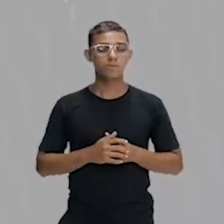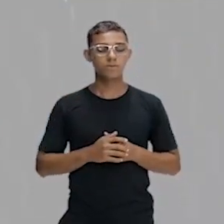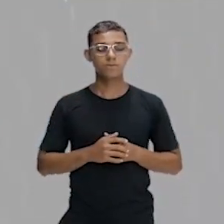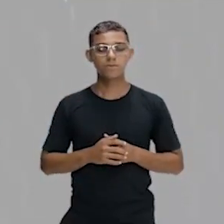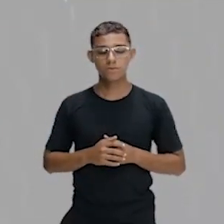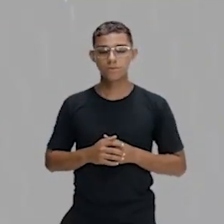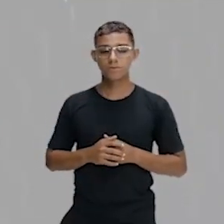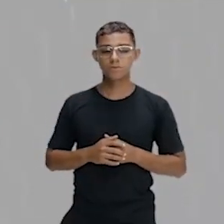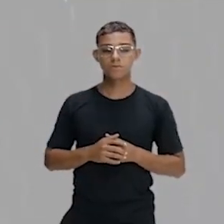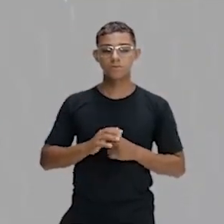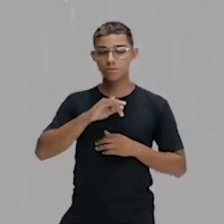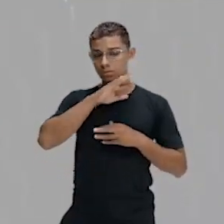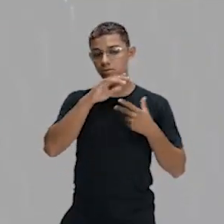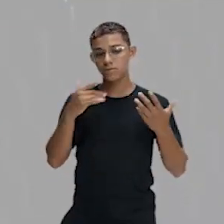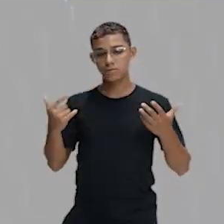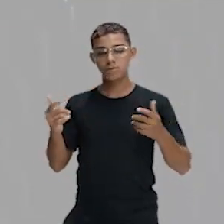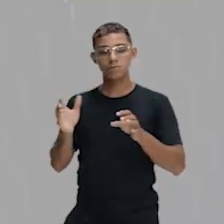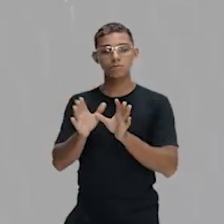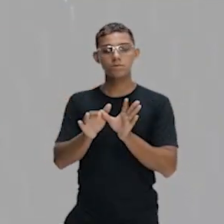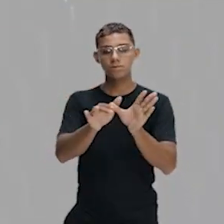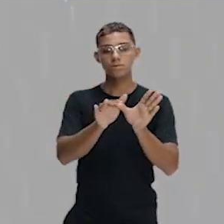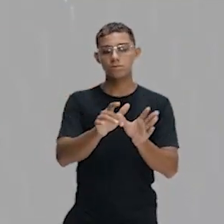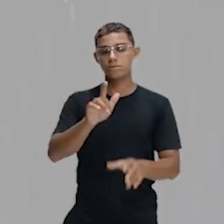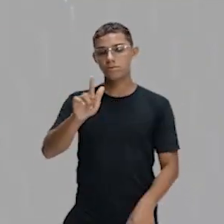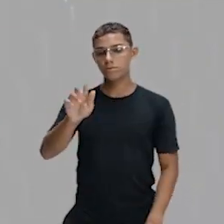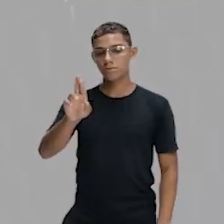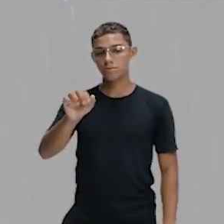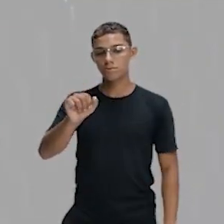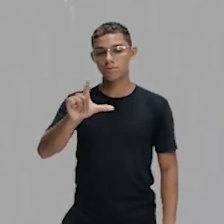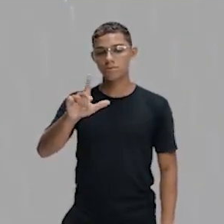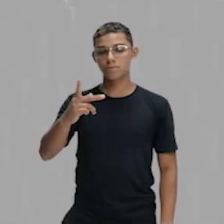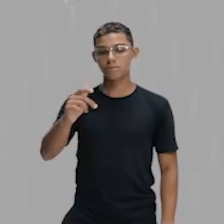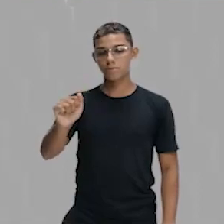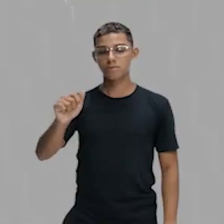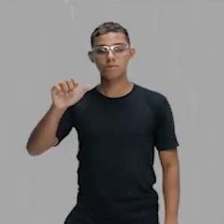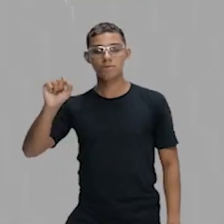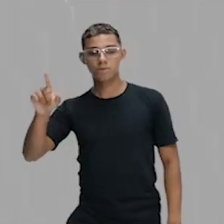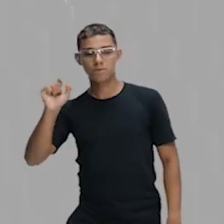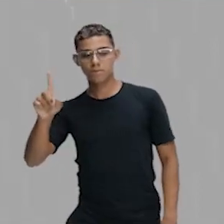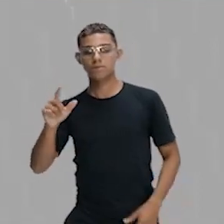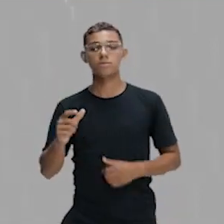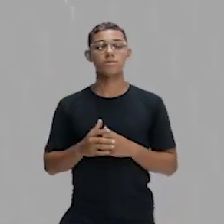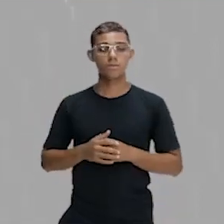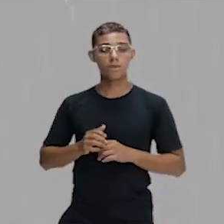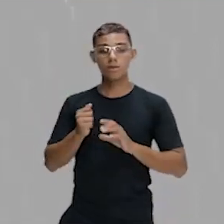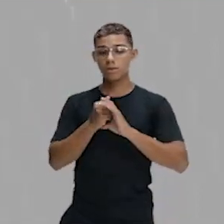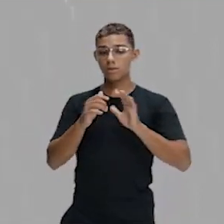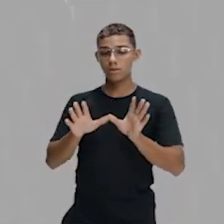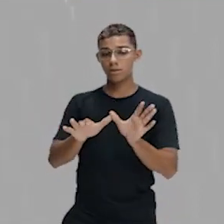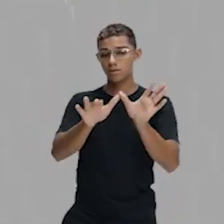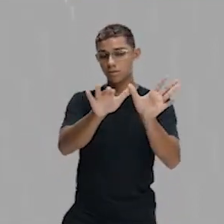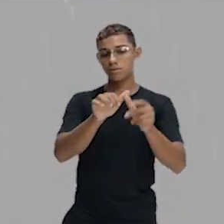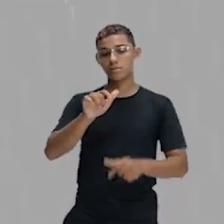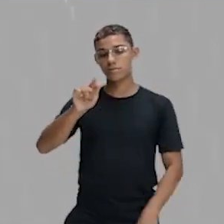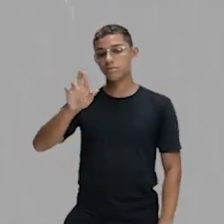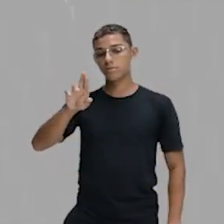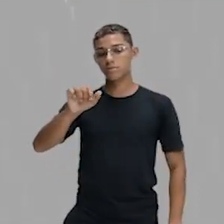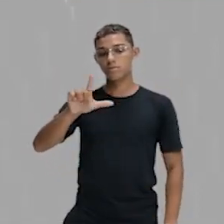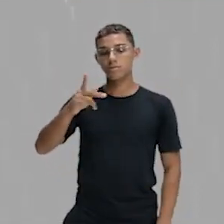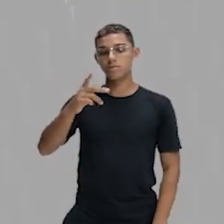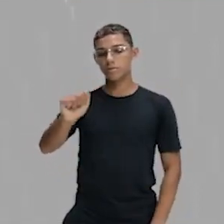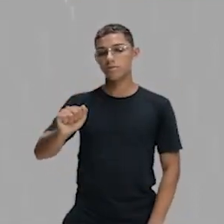ou das hipodídeos. Ok? Nós temos a gralha azul, que é um animal característico também desse ambiente. A